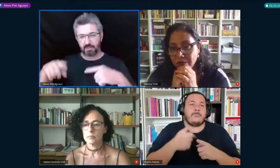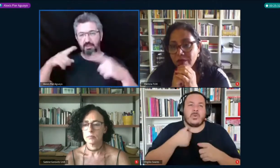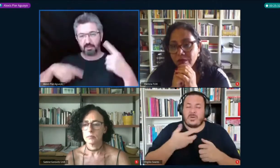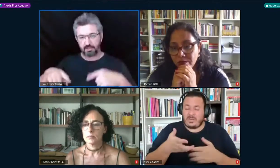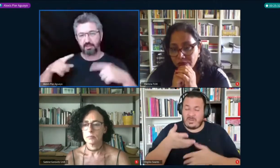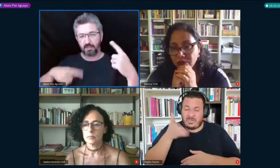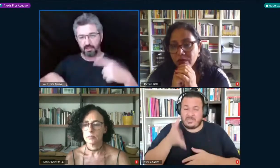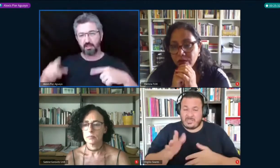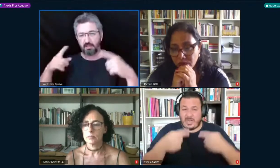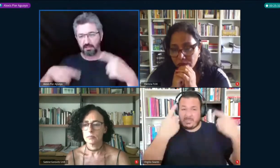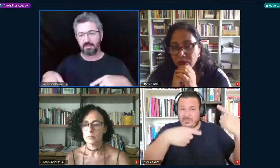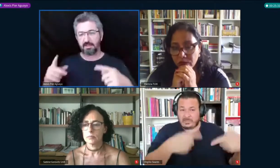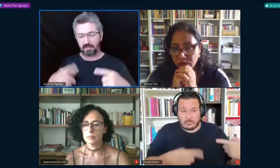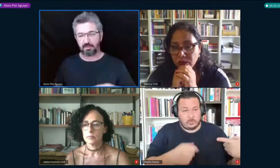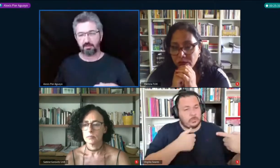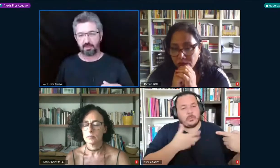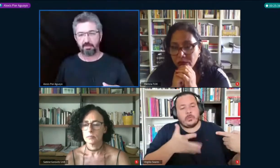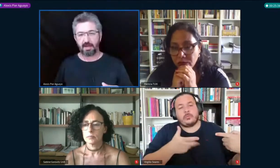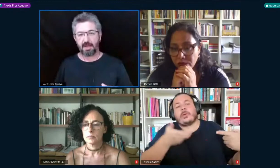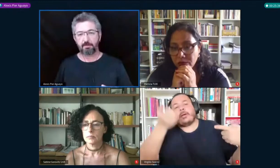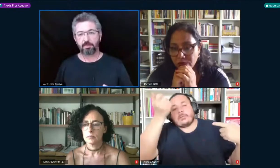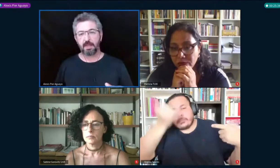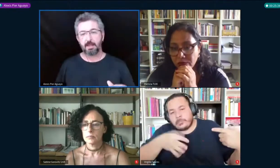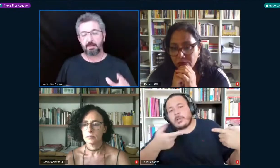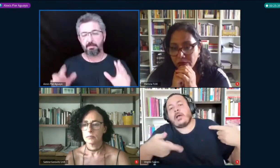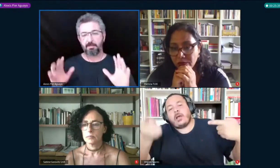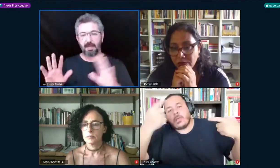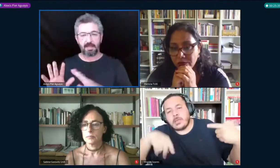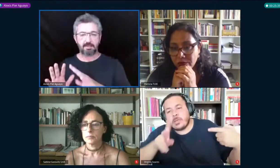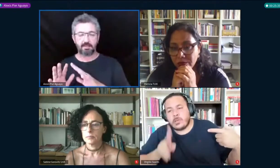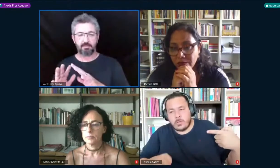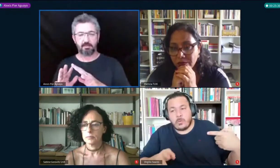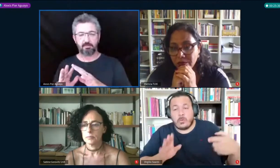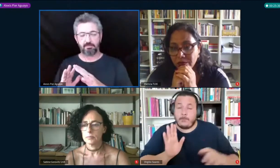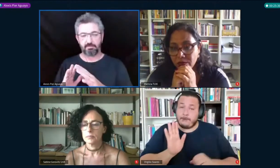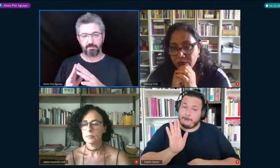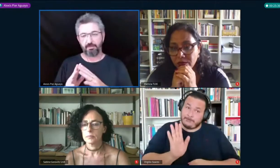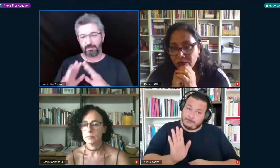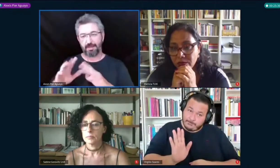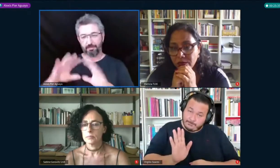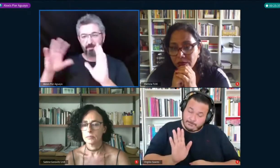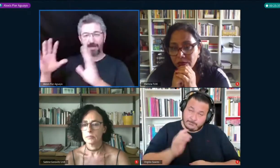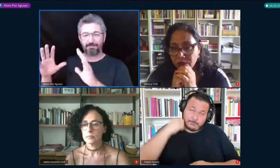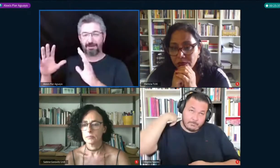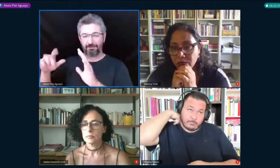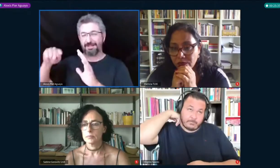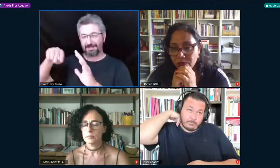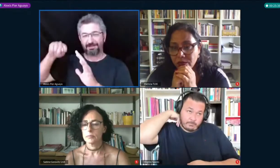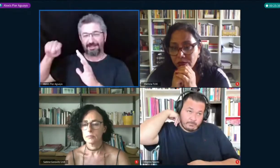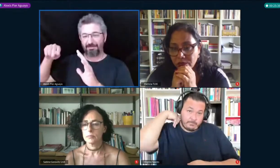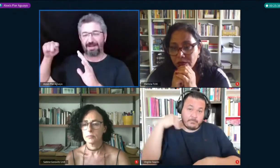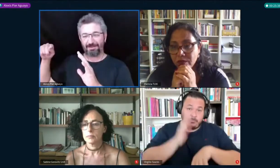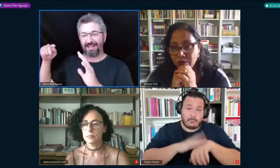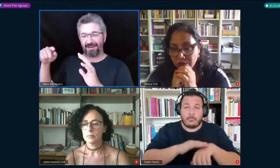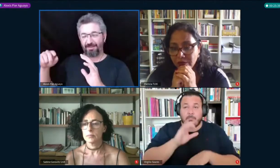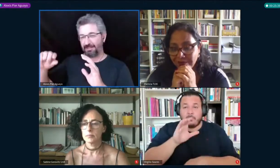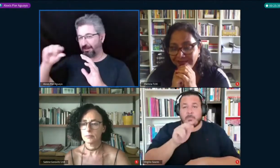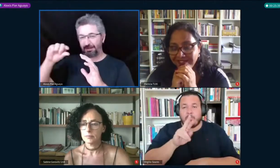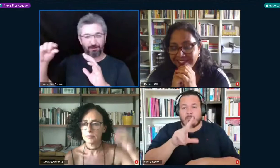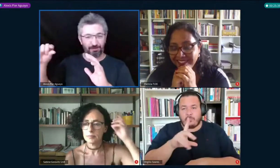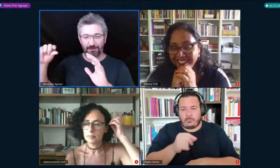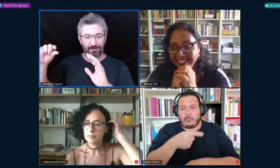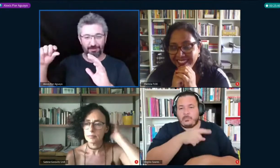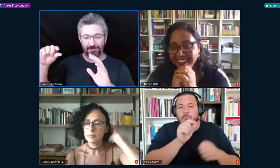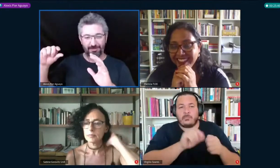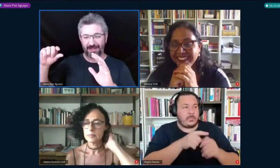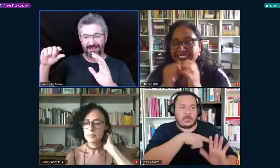ser redundante na escrita do trabalho. Mas, enfim, que a própria CAVAL fez isso no trabalho dela,